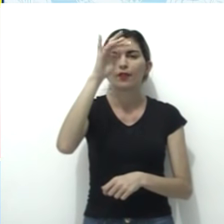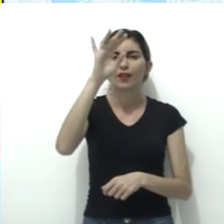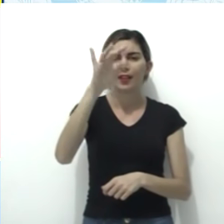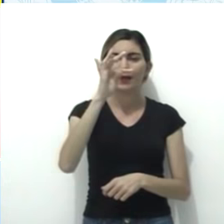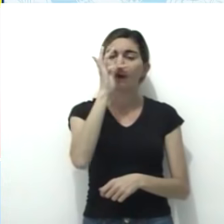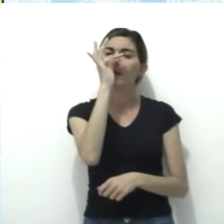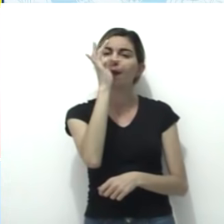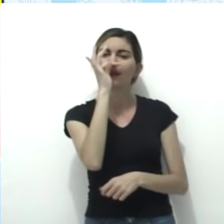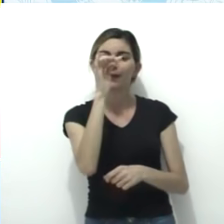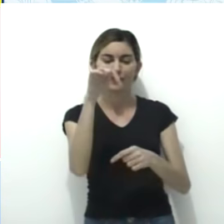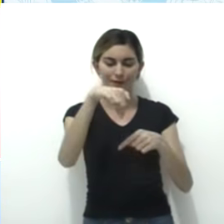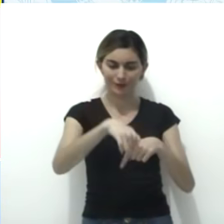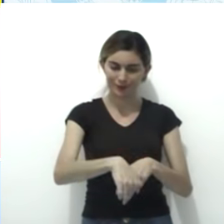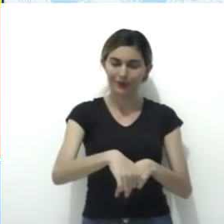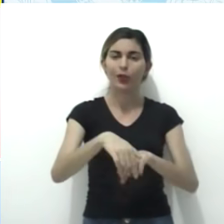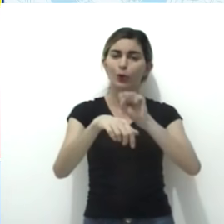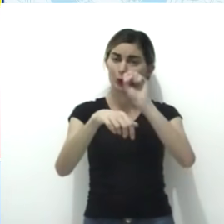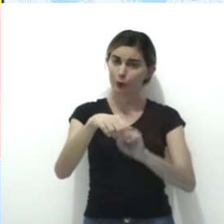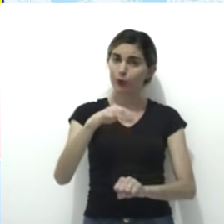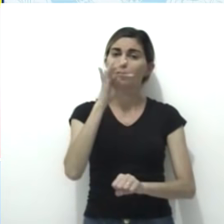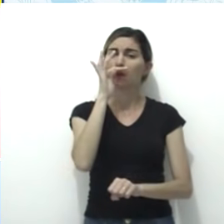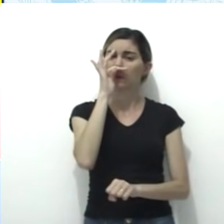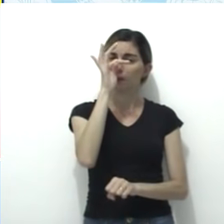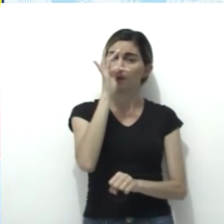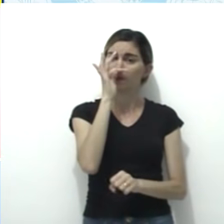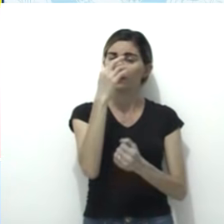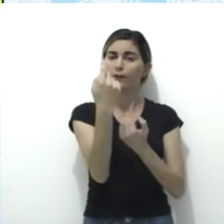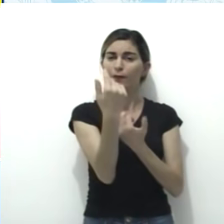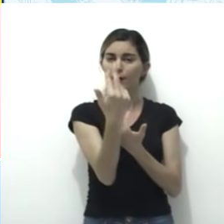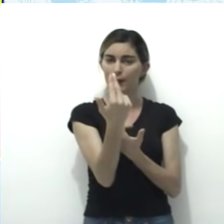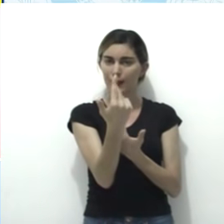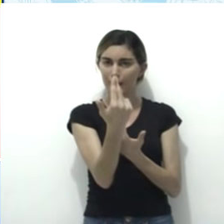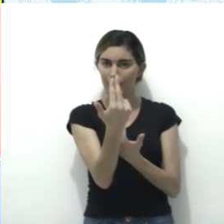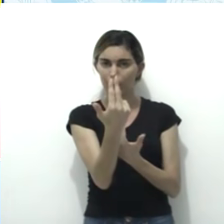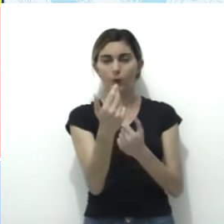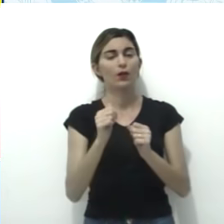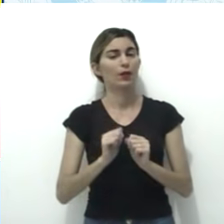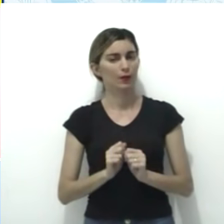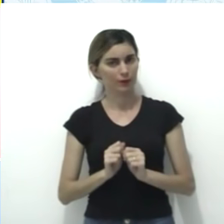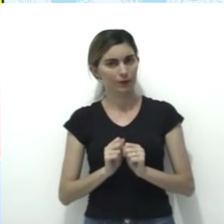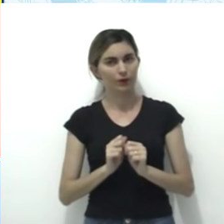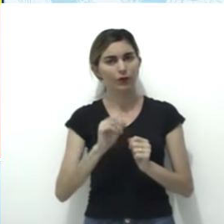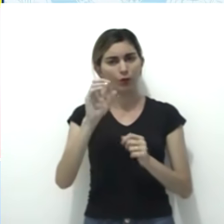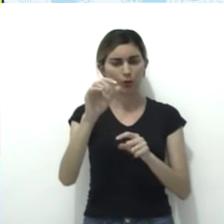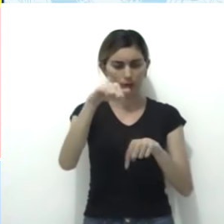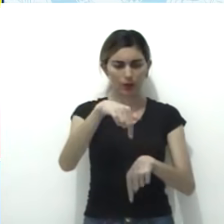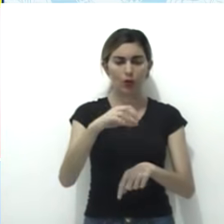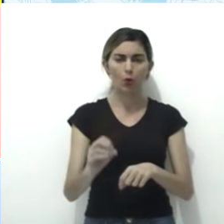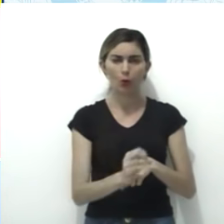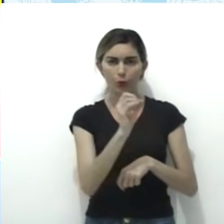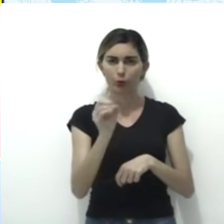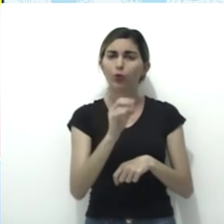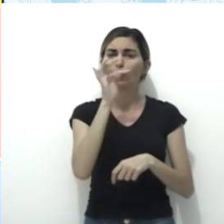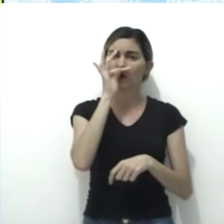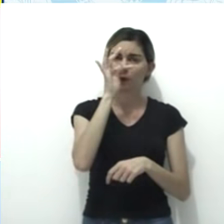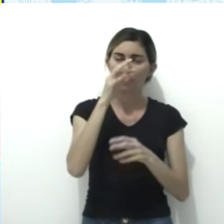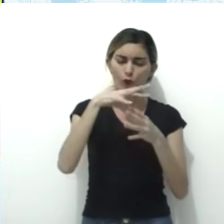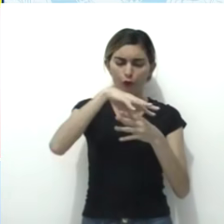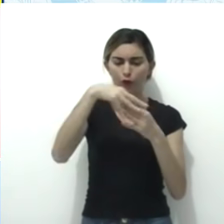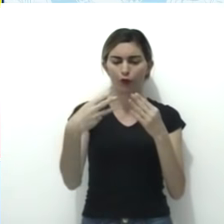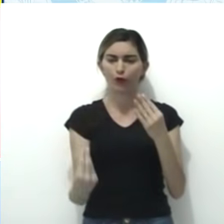representado por essa flor e no hemisfério sul representado seria o outono